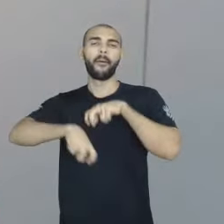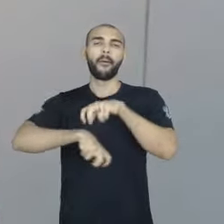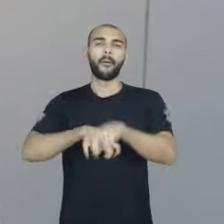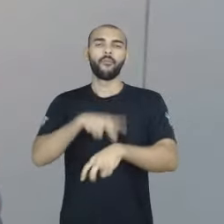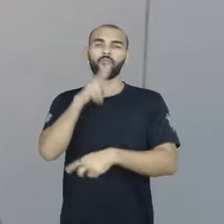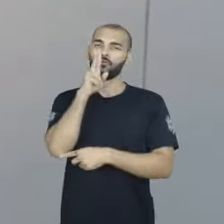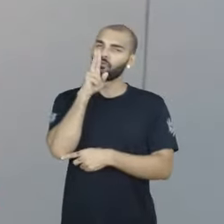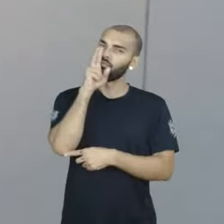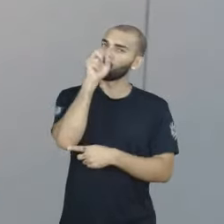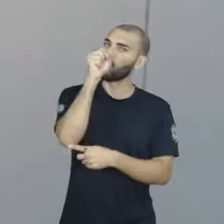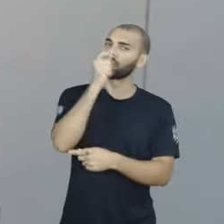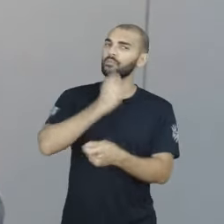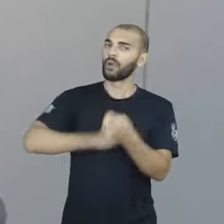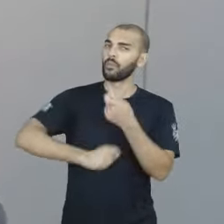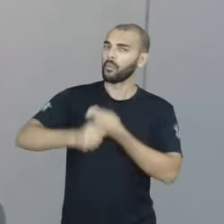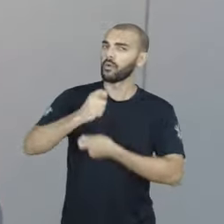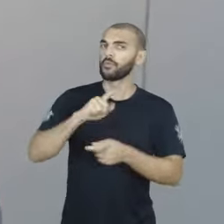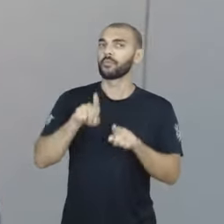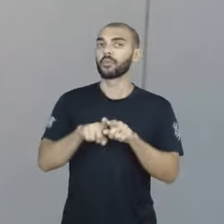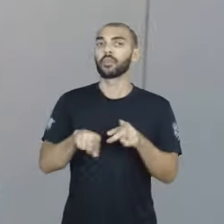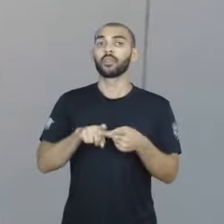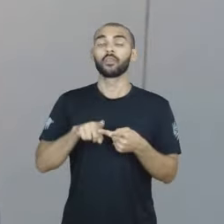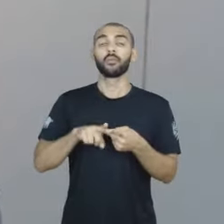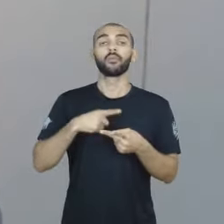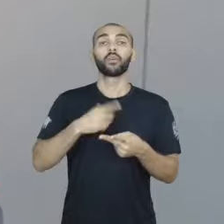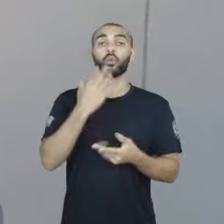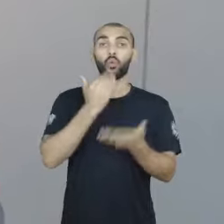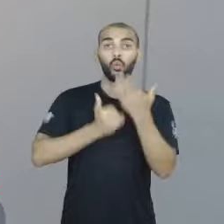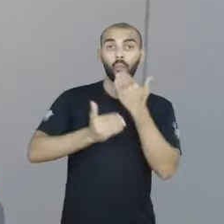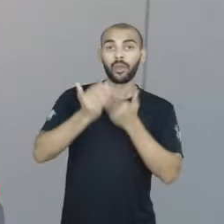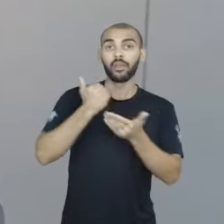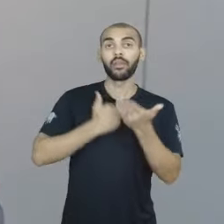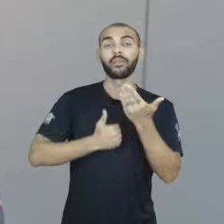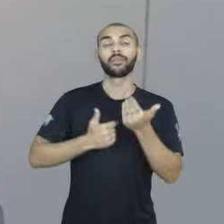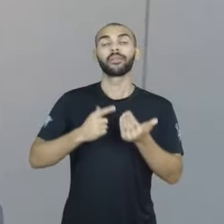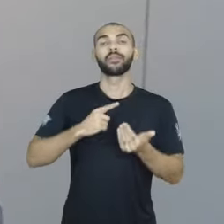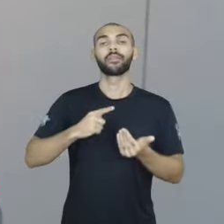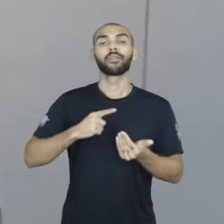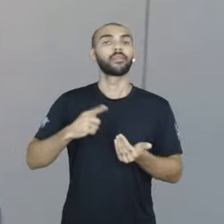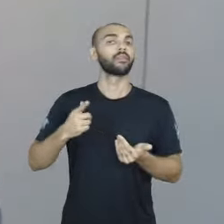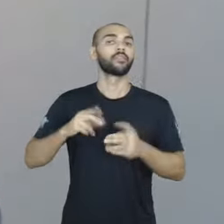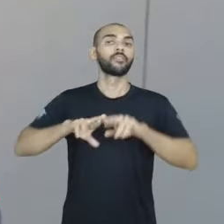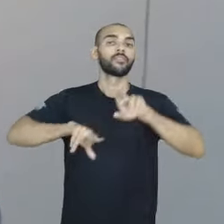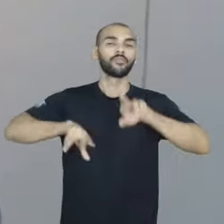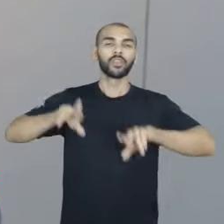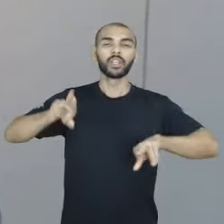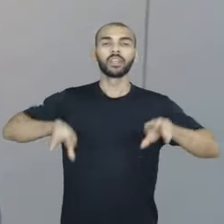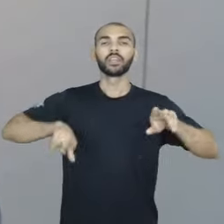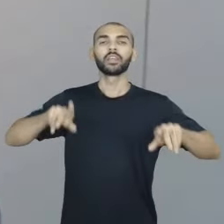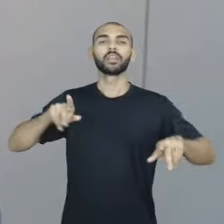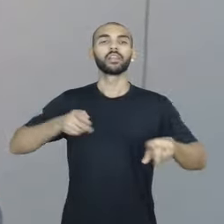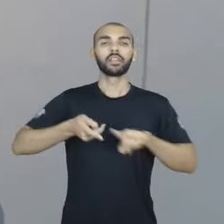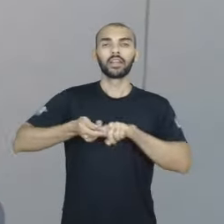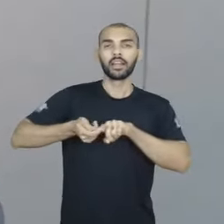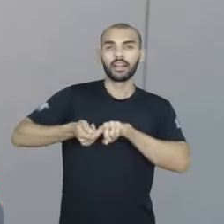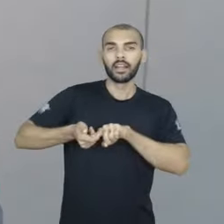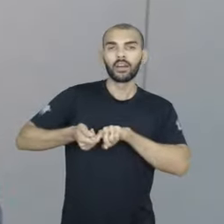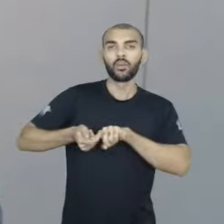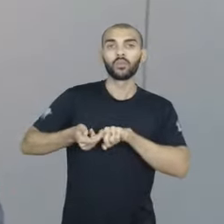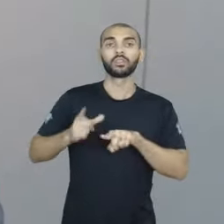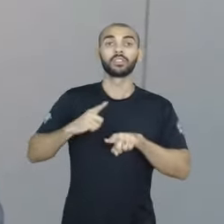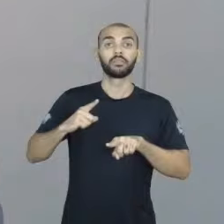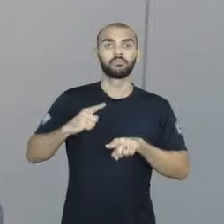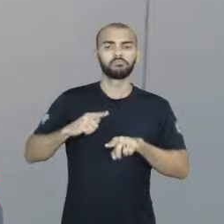Um aumento na produção de alimentos, de grãos, bastante relevante no ano passado, o